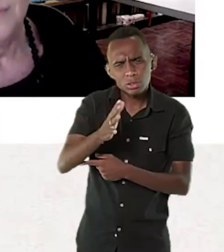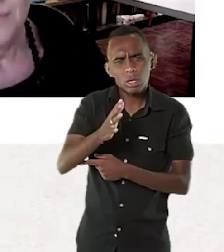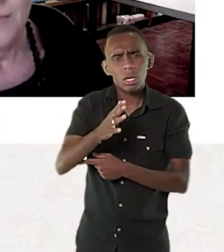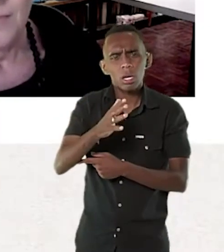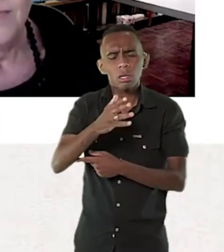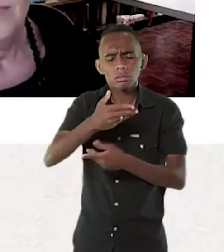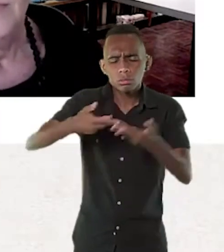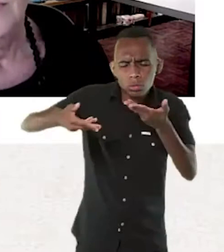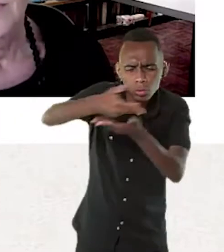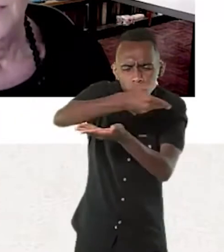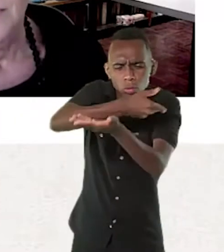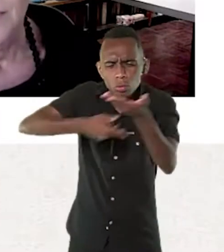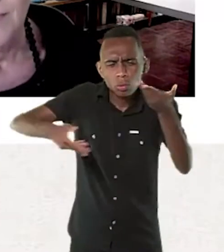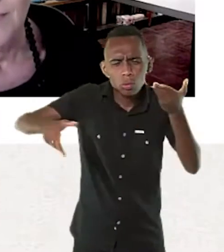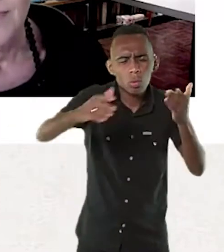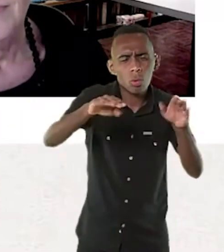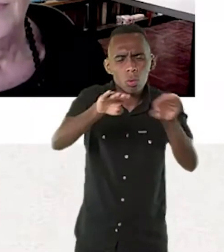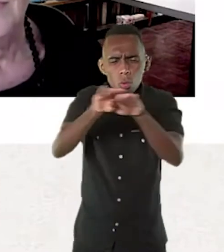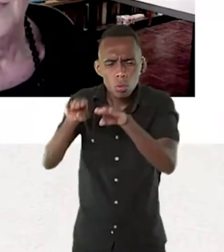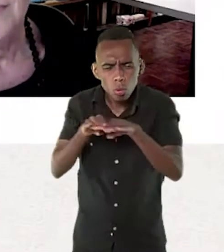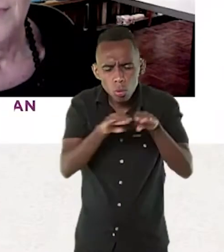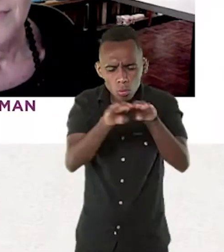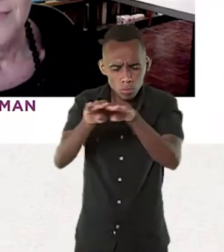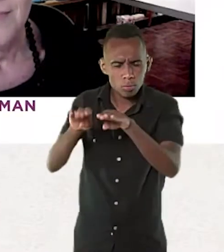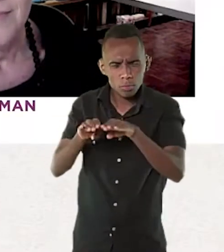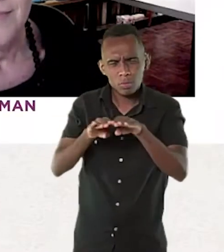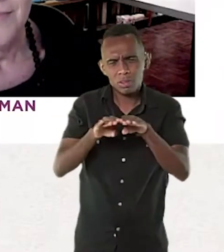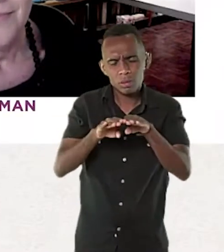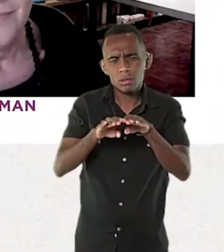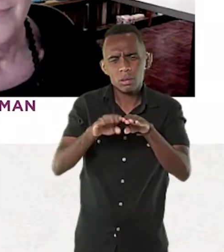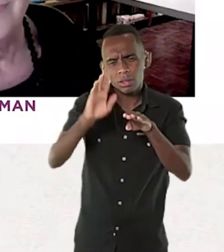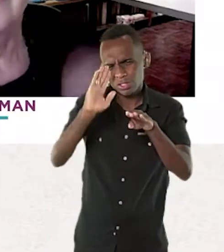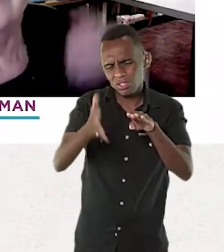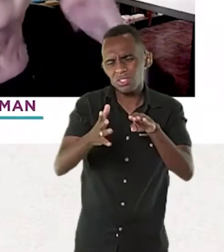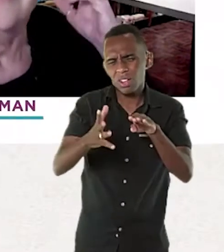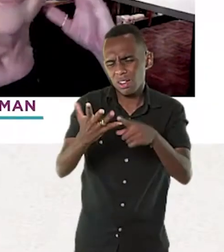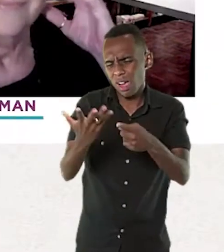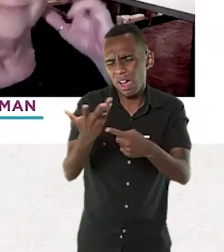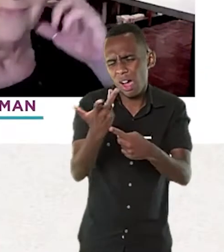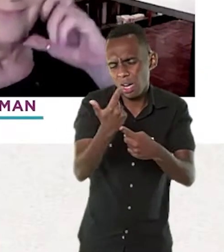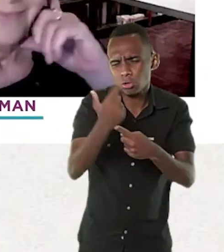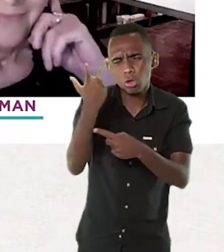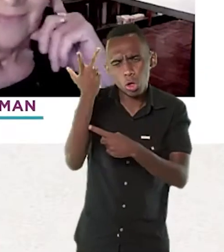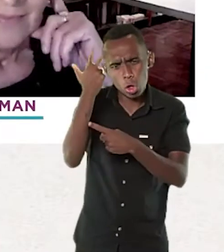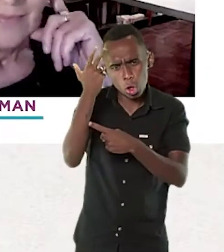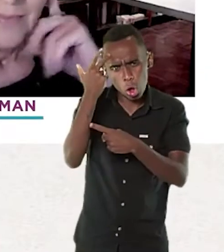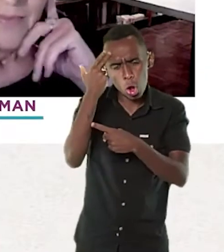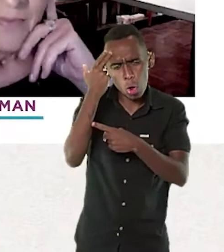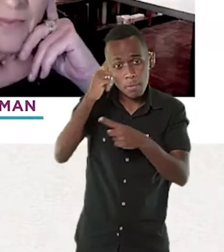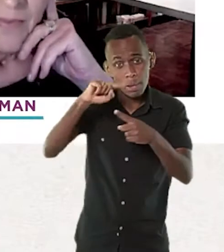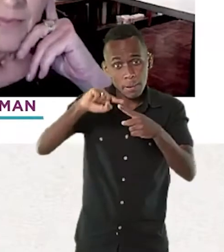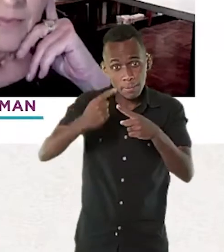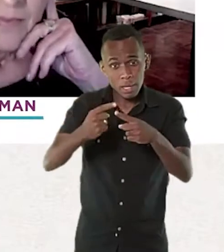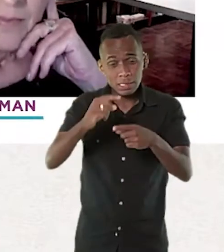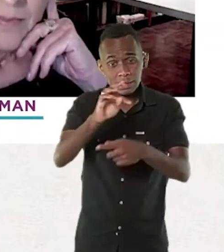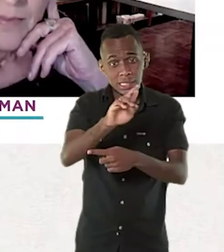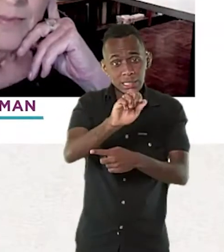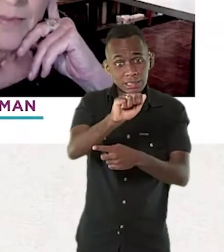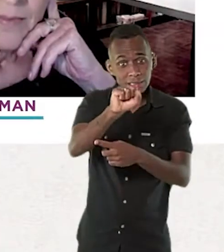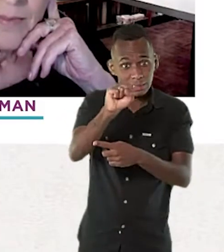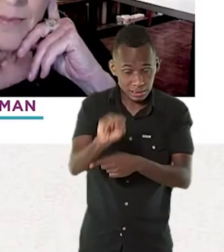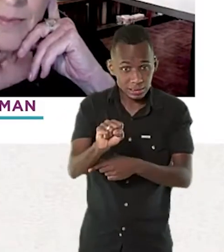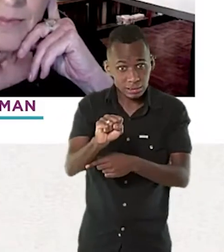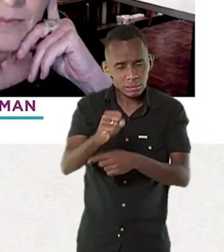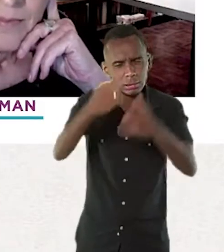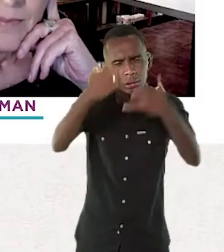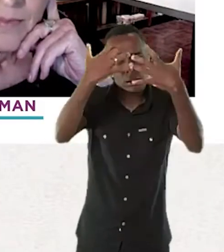é uma coisa até bastante batida no campo da arte. Mas a transversalidade explica um